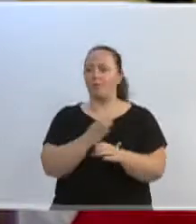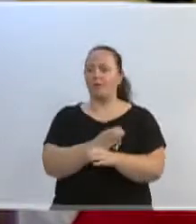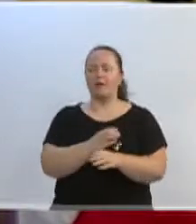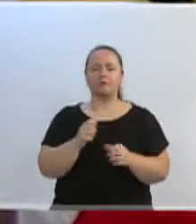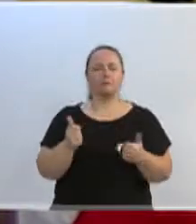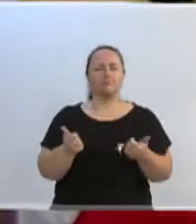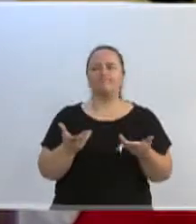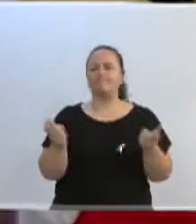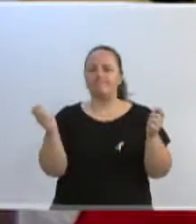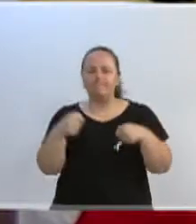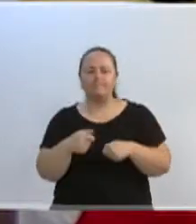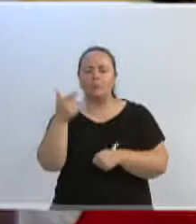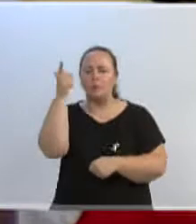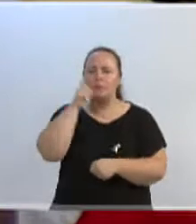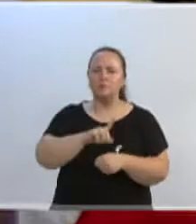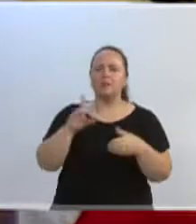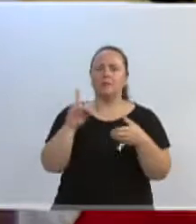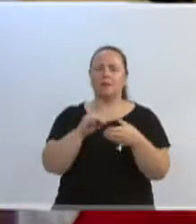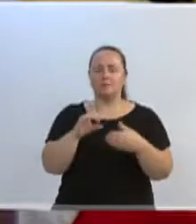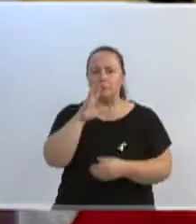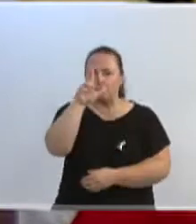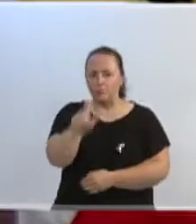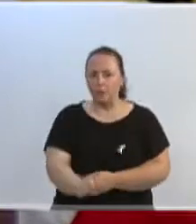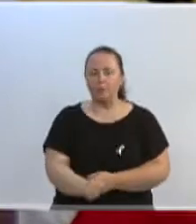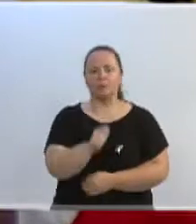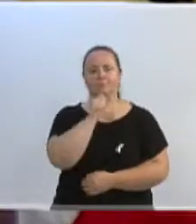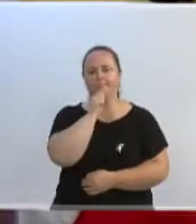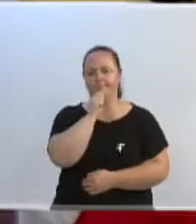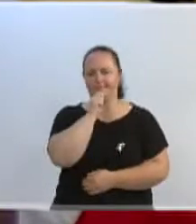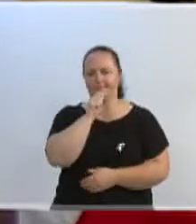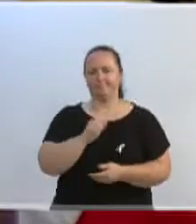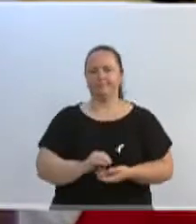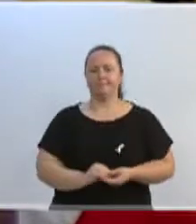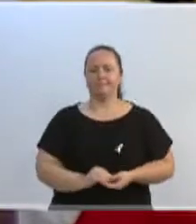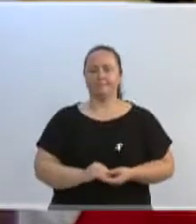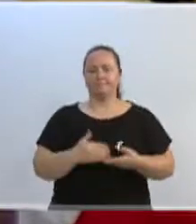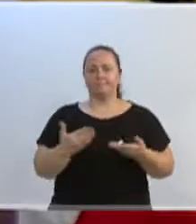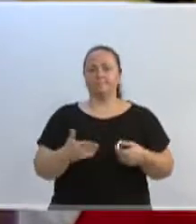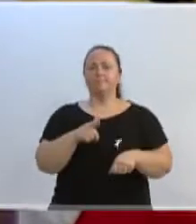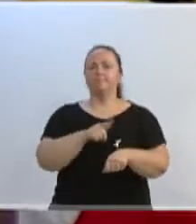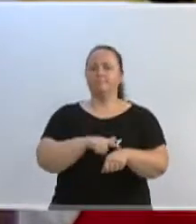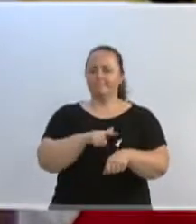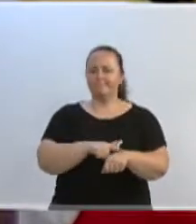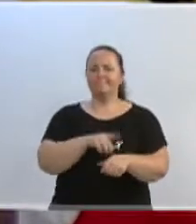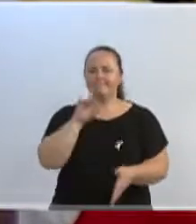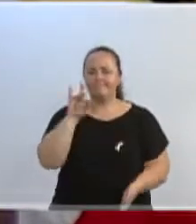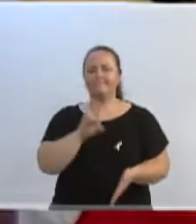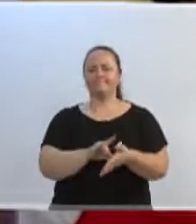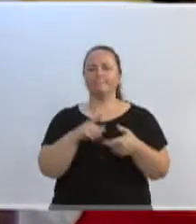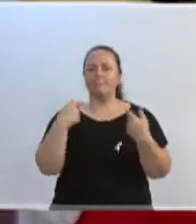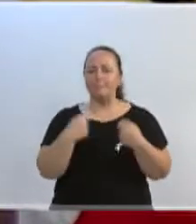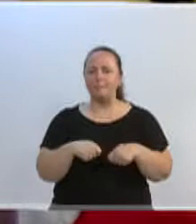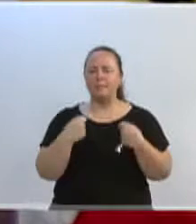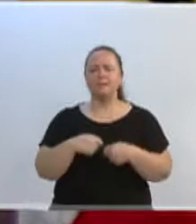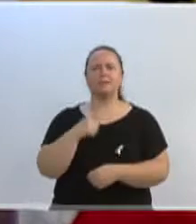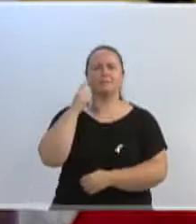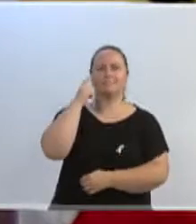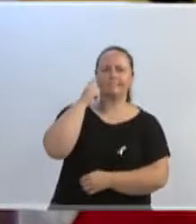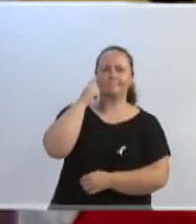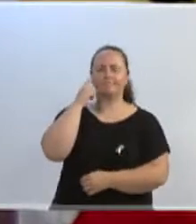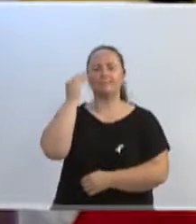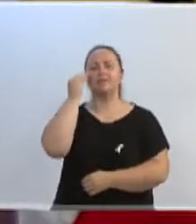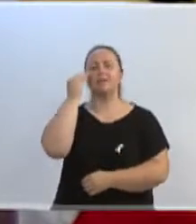capacitados para atender a todos. Então, são momentos que realmente a gente precisa rever e tentar.